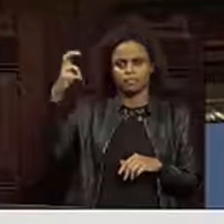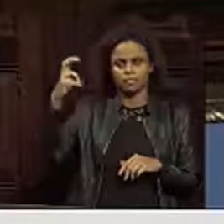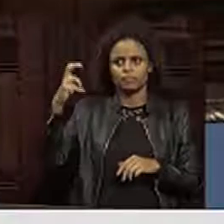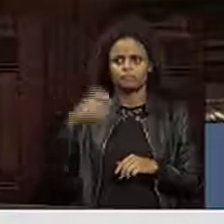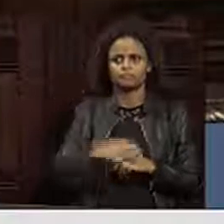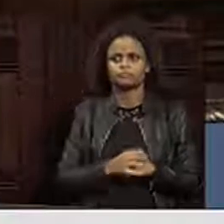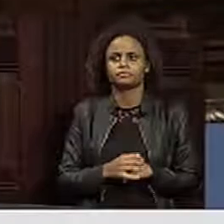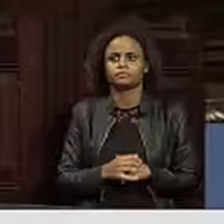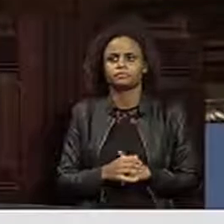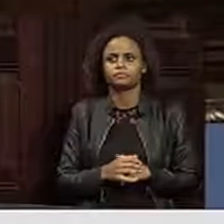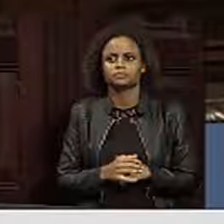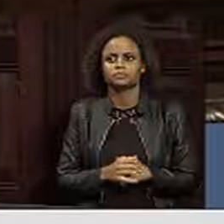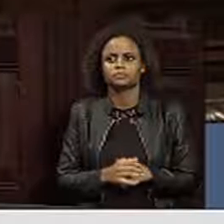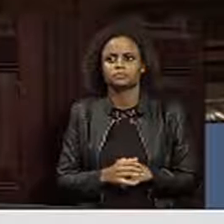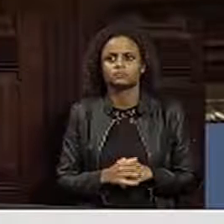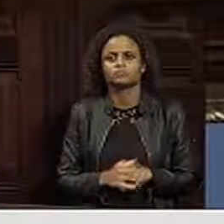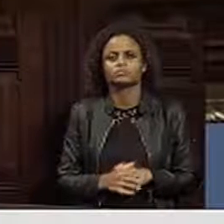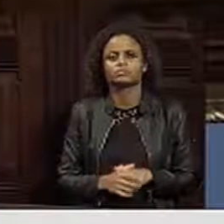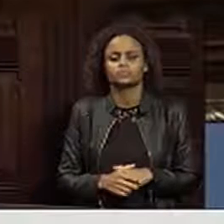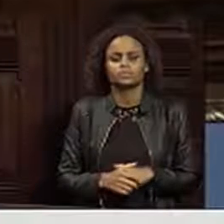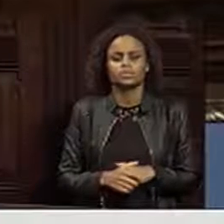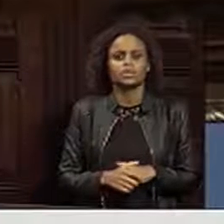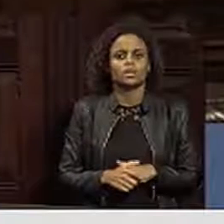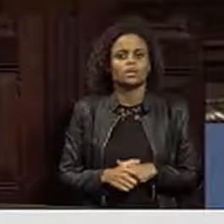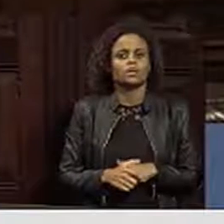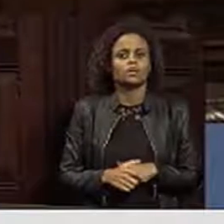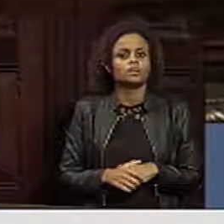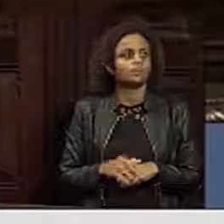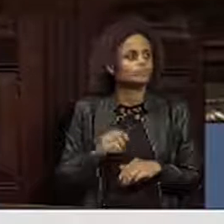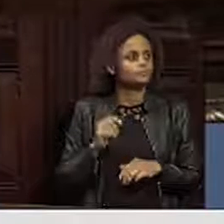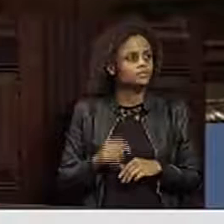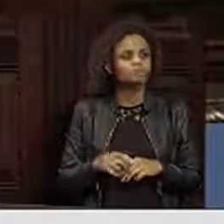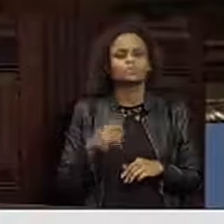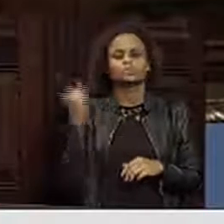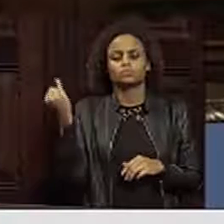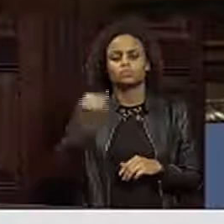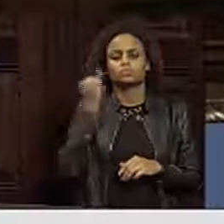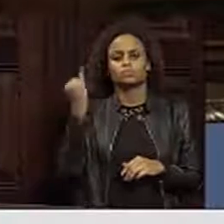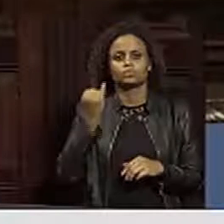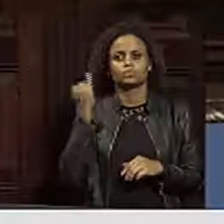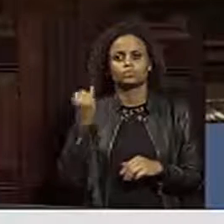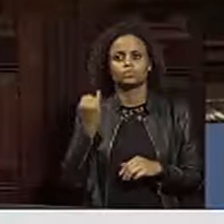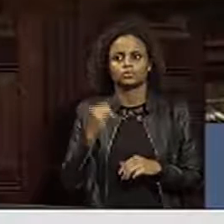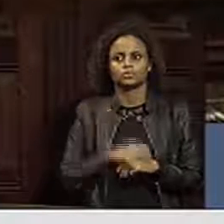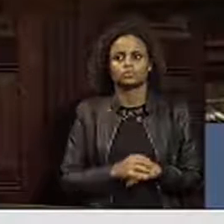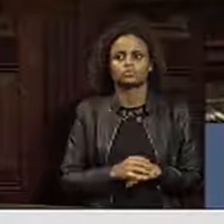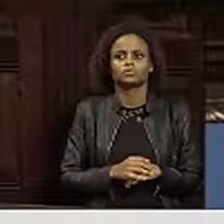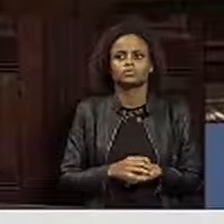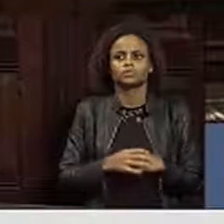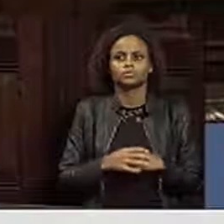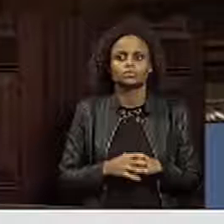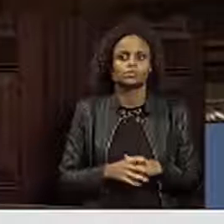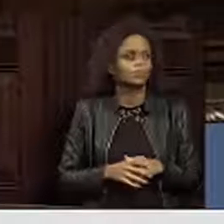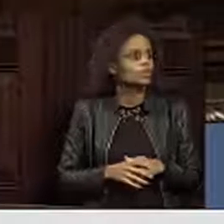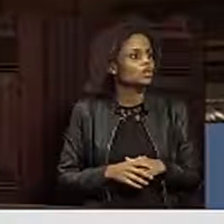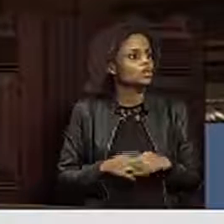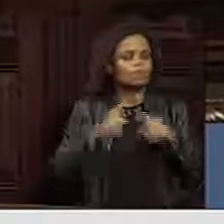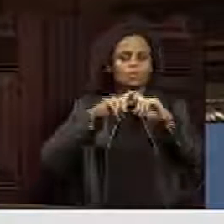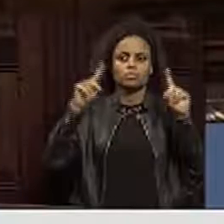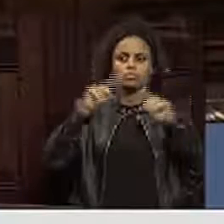vem exatamente para fazer essa destruição. E é preciso que se reaja contra isso.